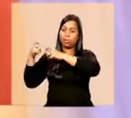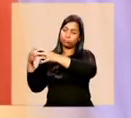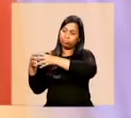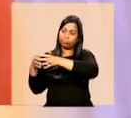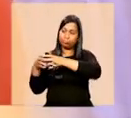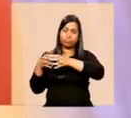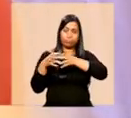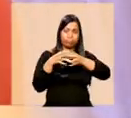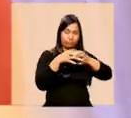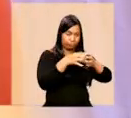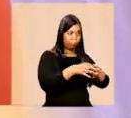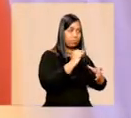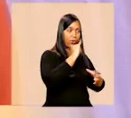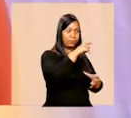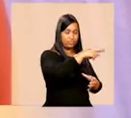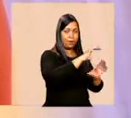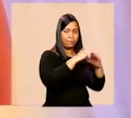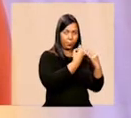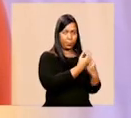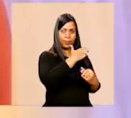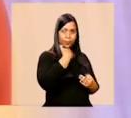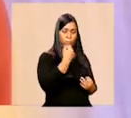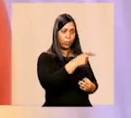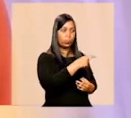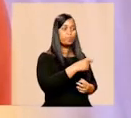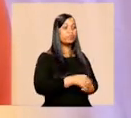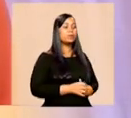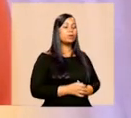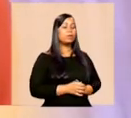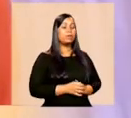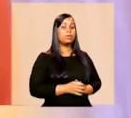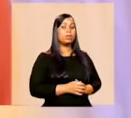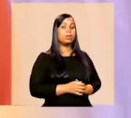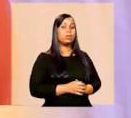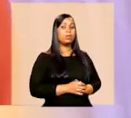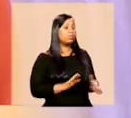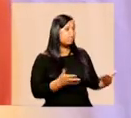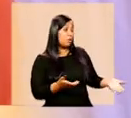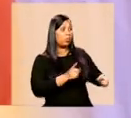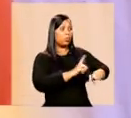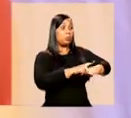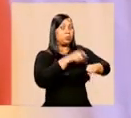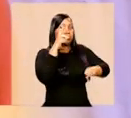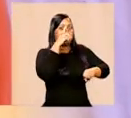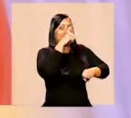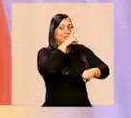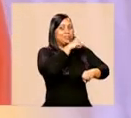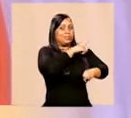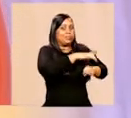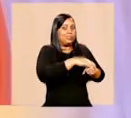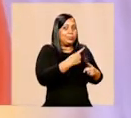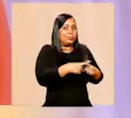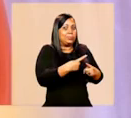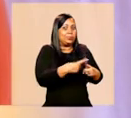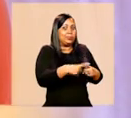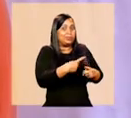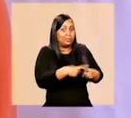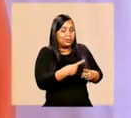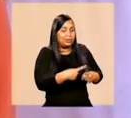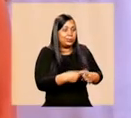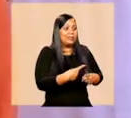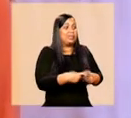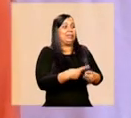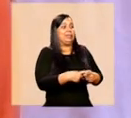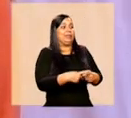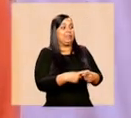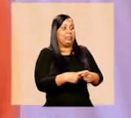médica vai informar o falecimento, né, aos familiares. E é um momento muito difícil, né, porque até